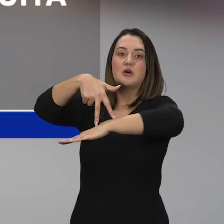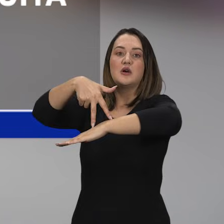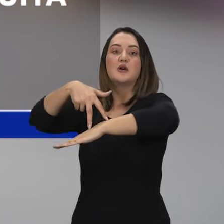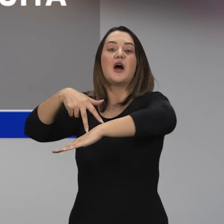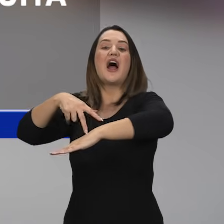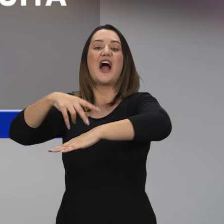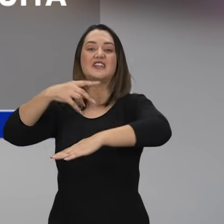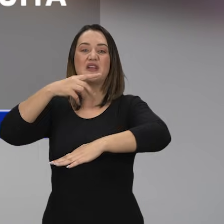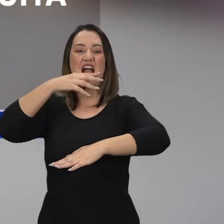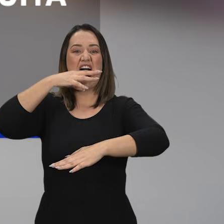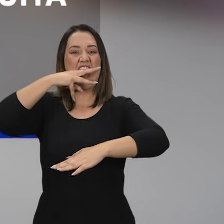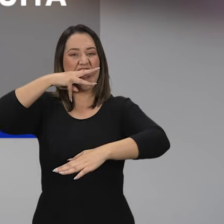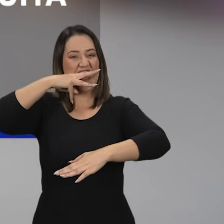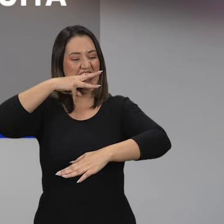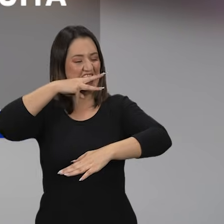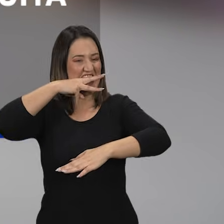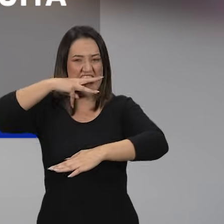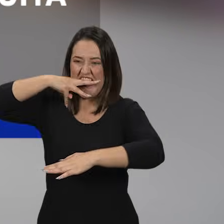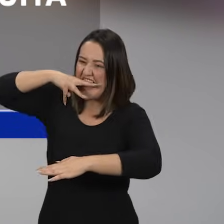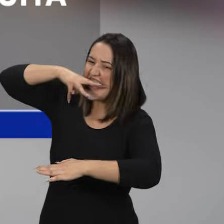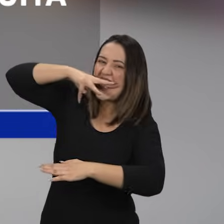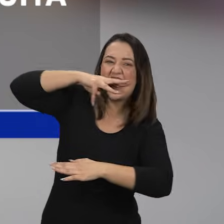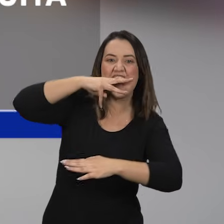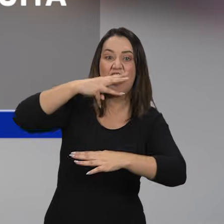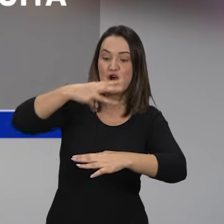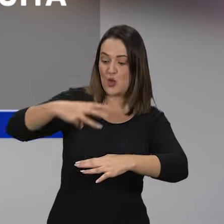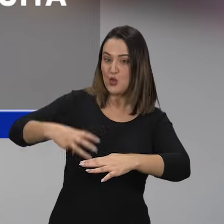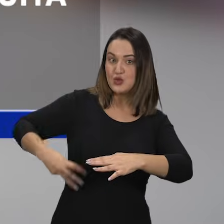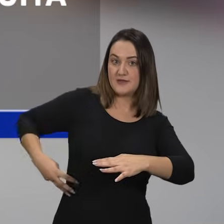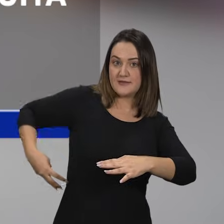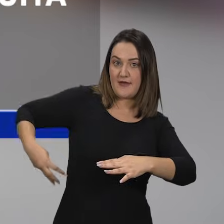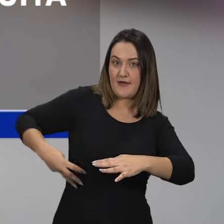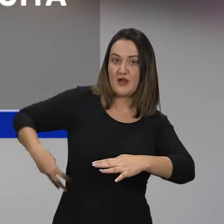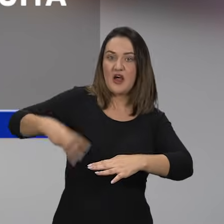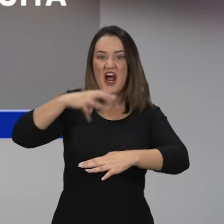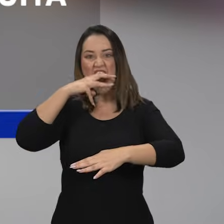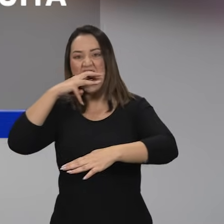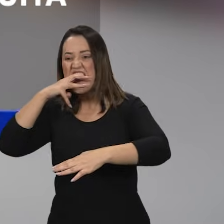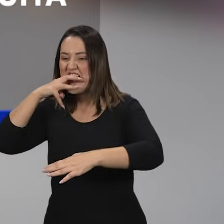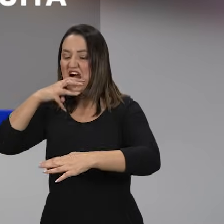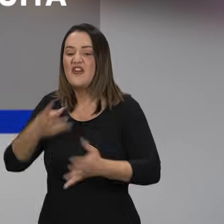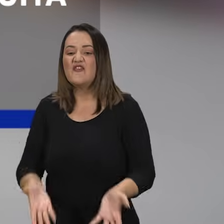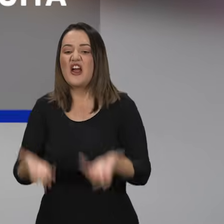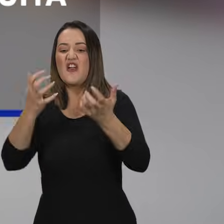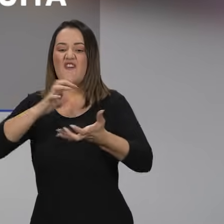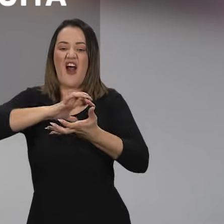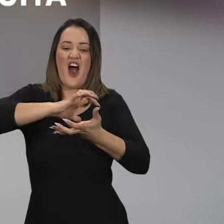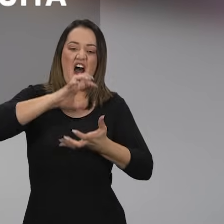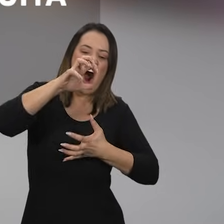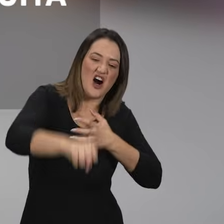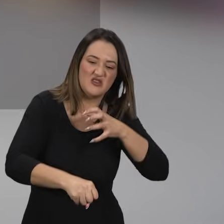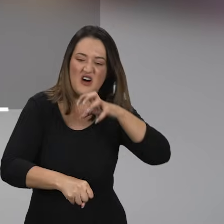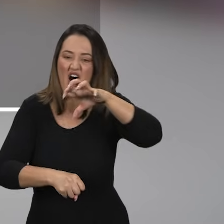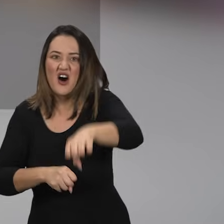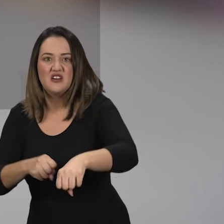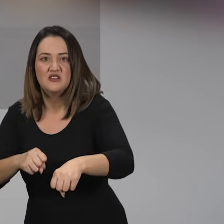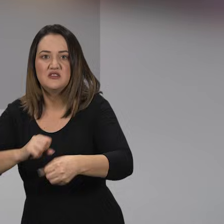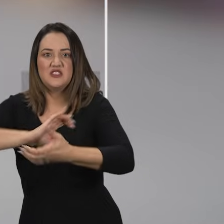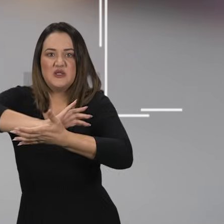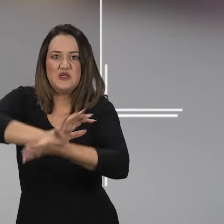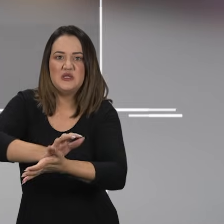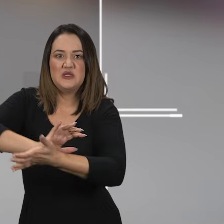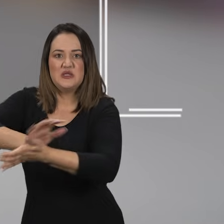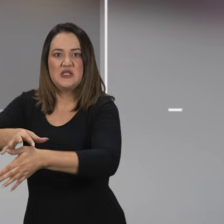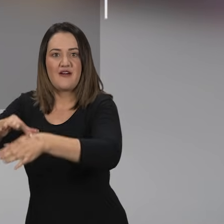seus lados, e na boca, entre os dentes, trazia 3 costelas, e lhe diziam: levanta-te e devora muita carne. Agora,